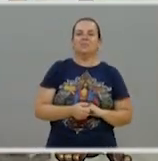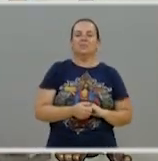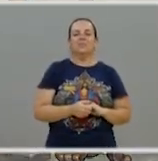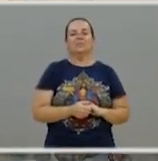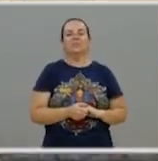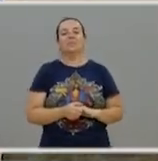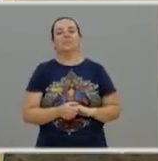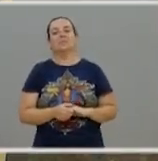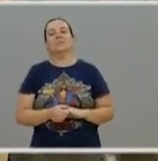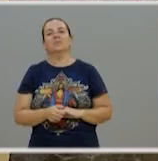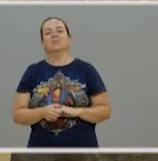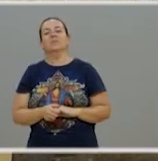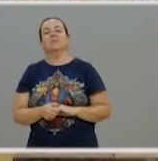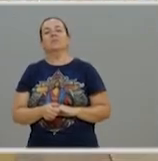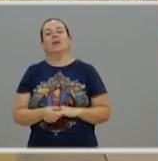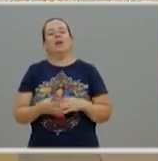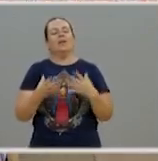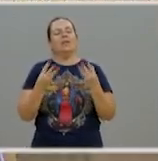guiar.